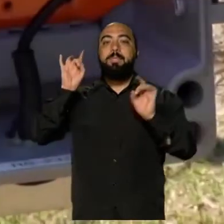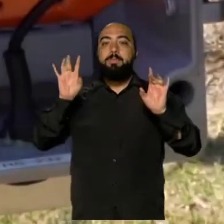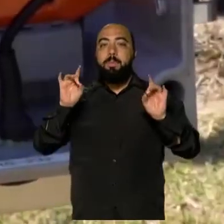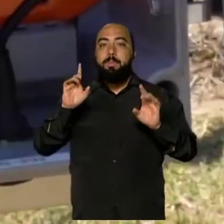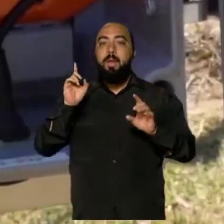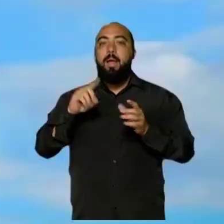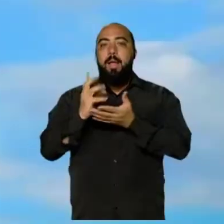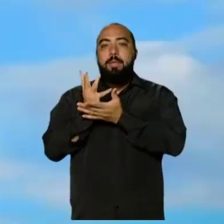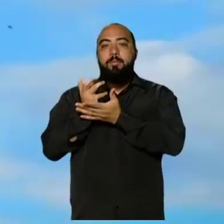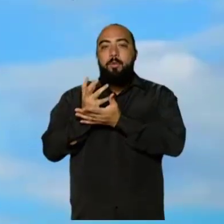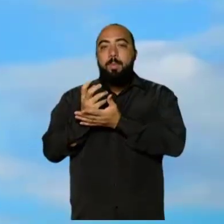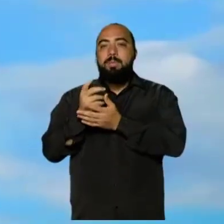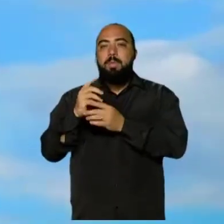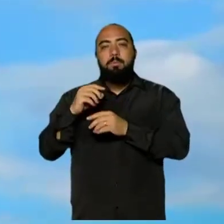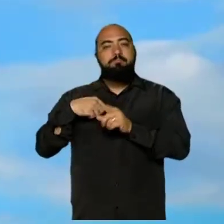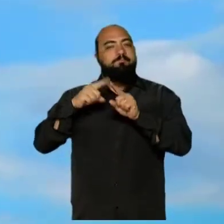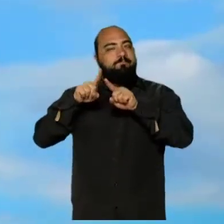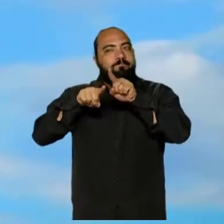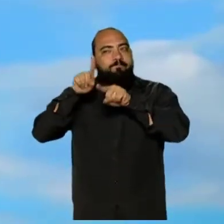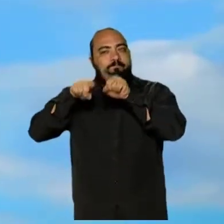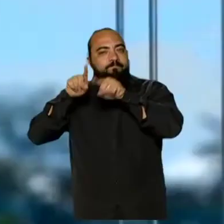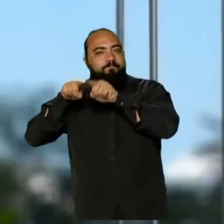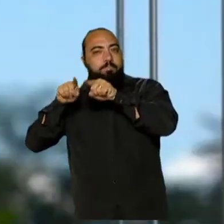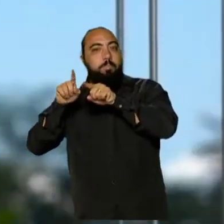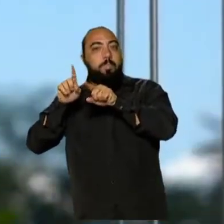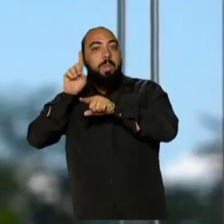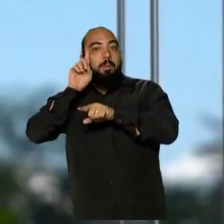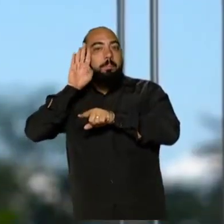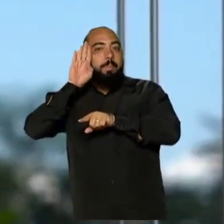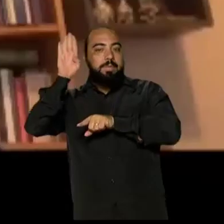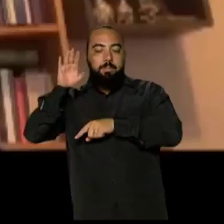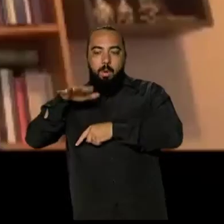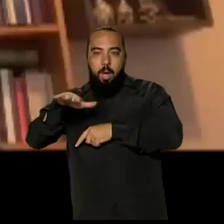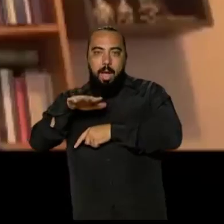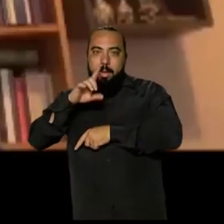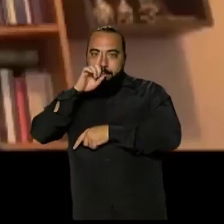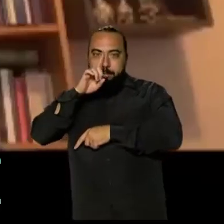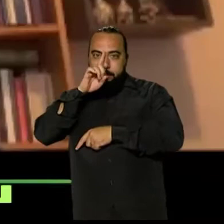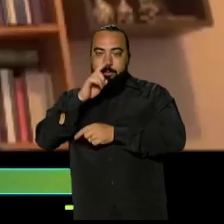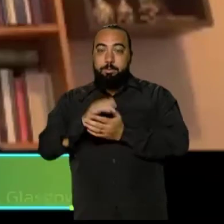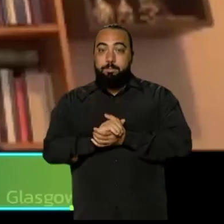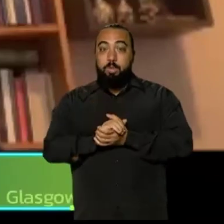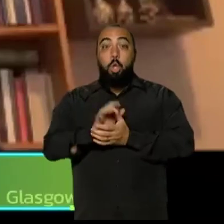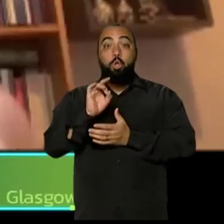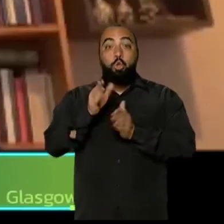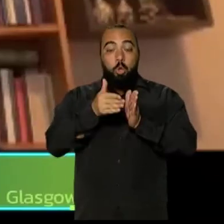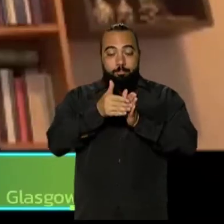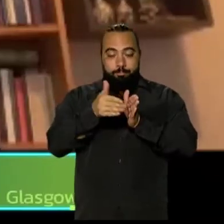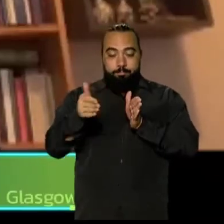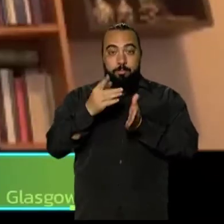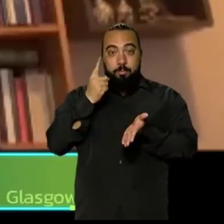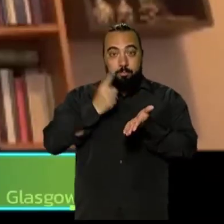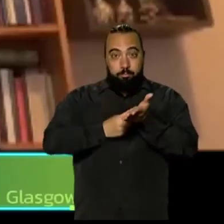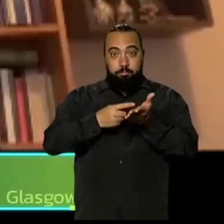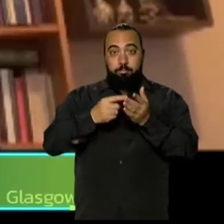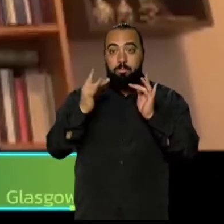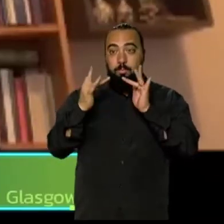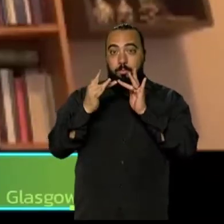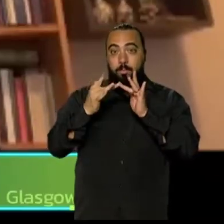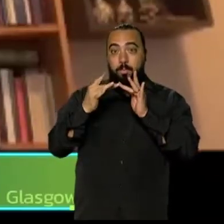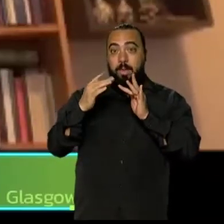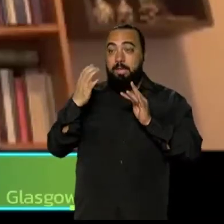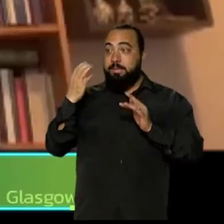microdados relacionados a áreas vulneráveis. É só a partir de combinar conhecimentos das